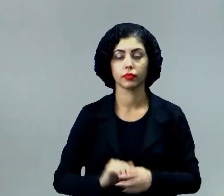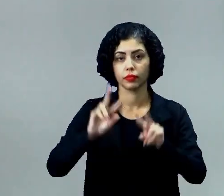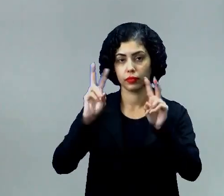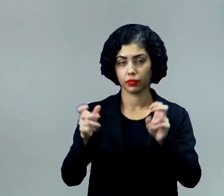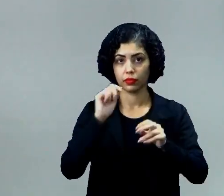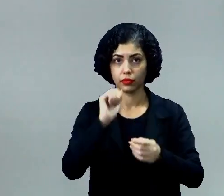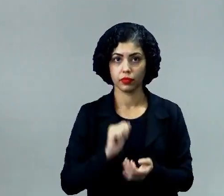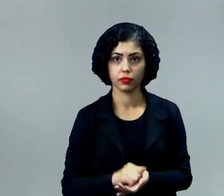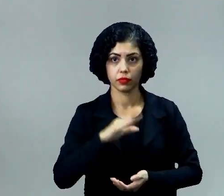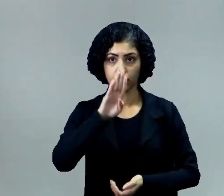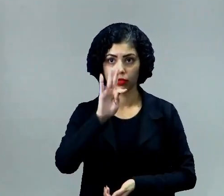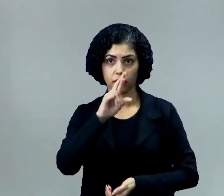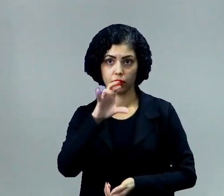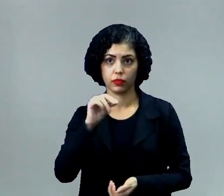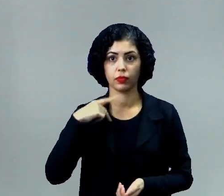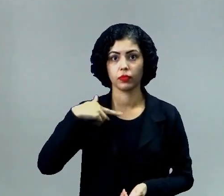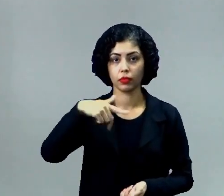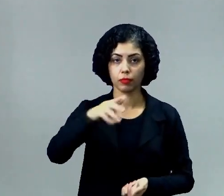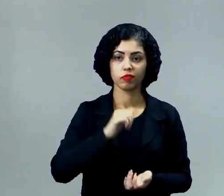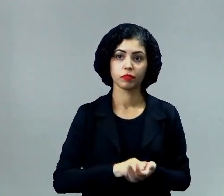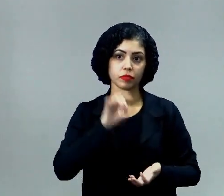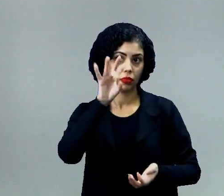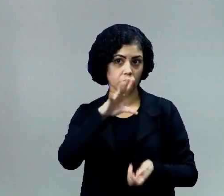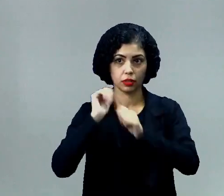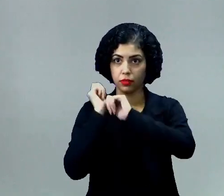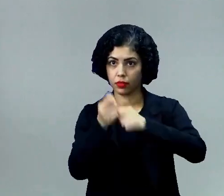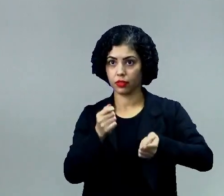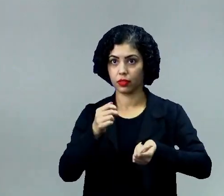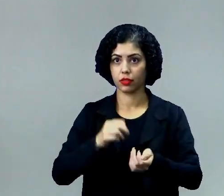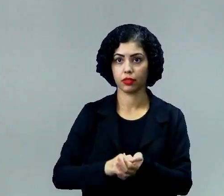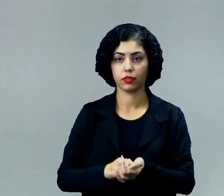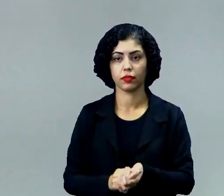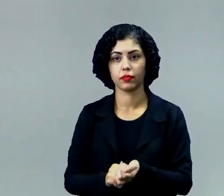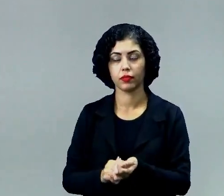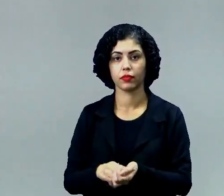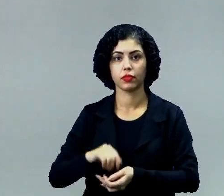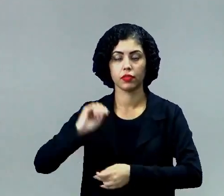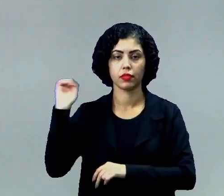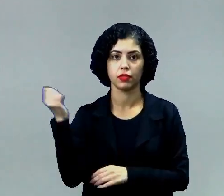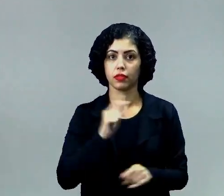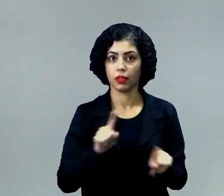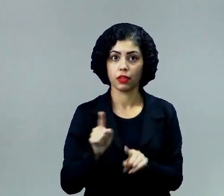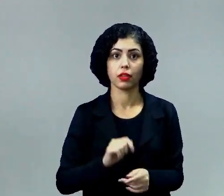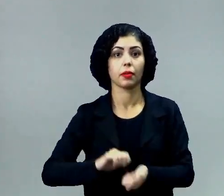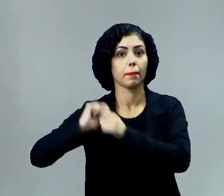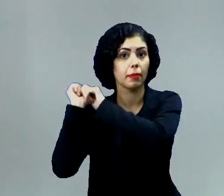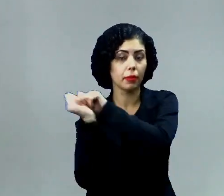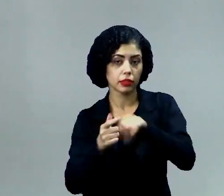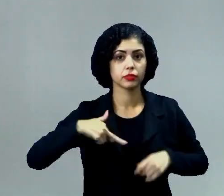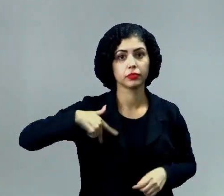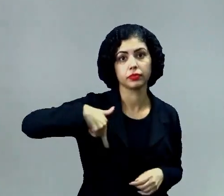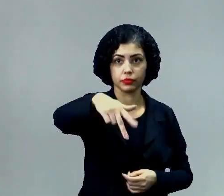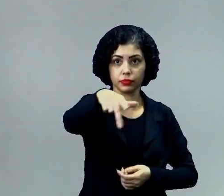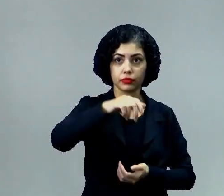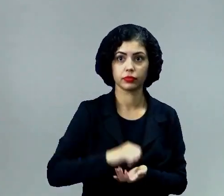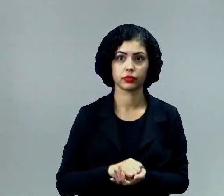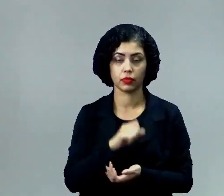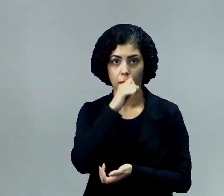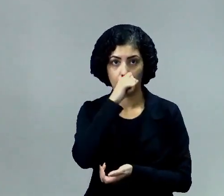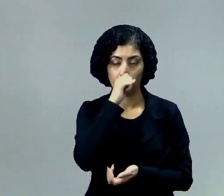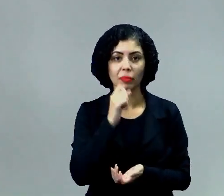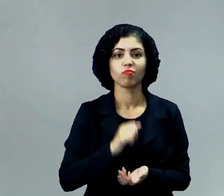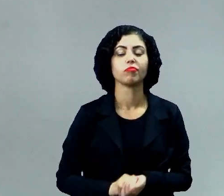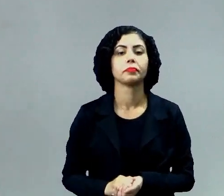justamente isso, batedor-corredor. Não é só bater e já estou pronto aqui, bati, não. Batedor-corredor, porque